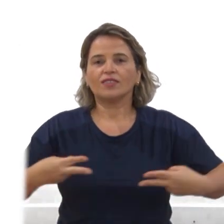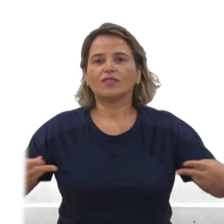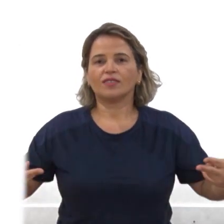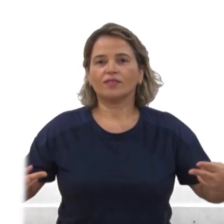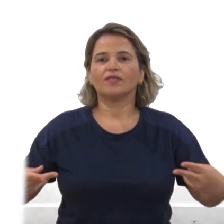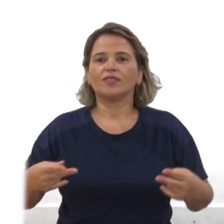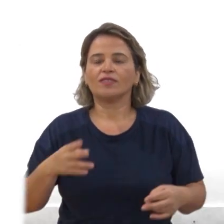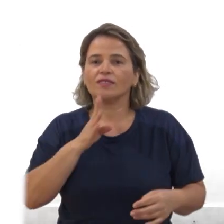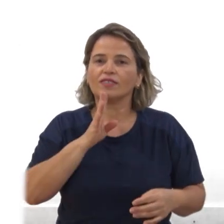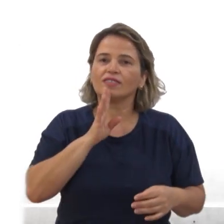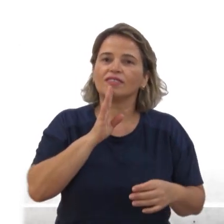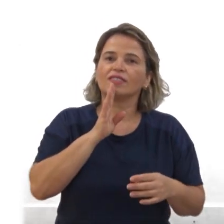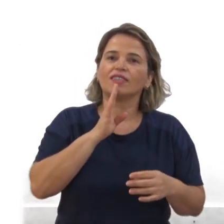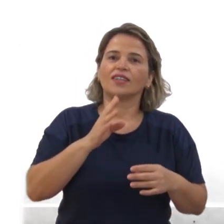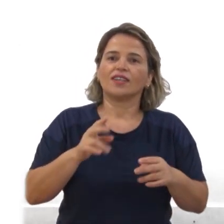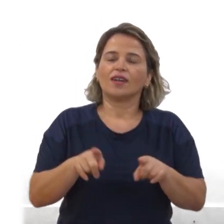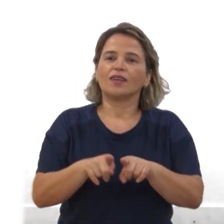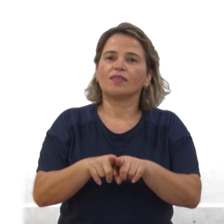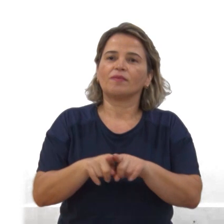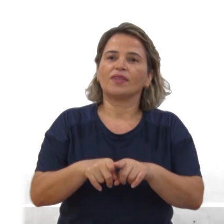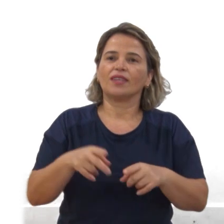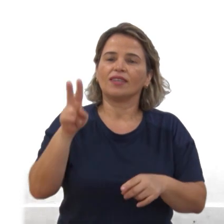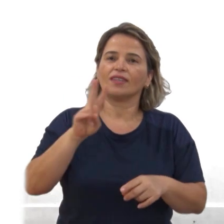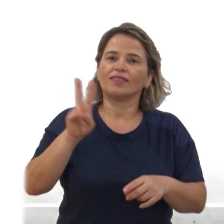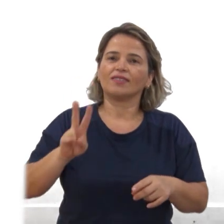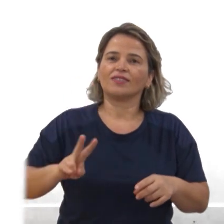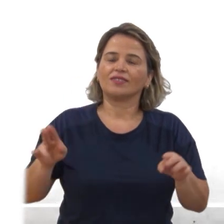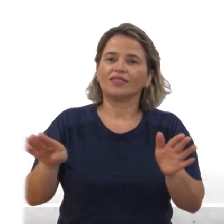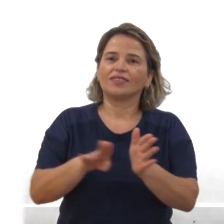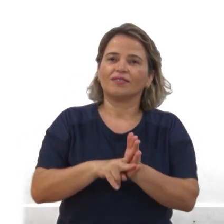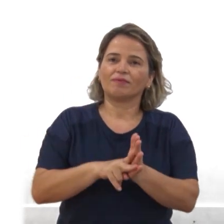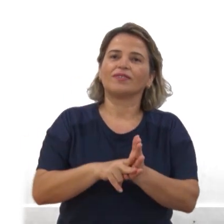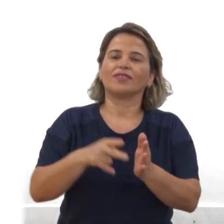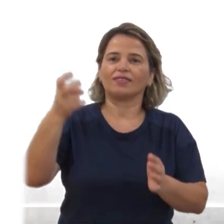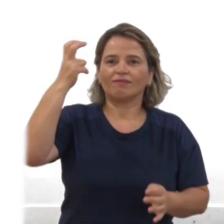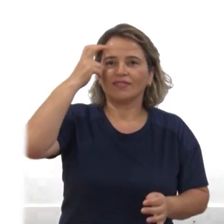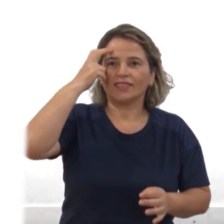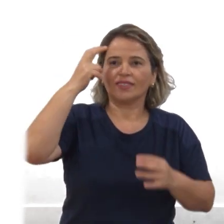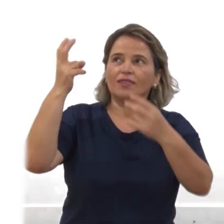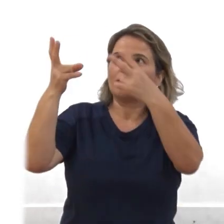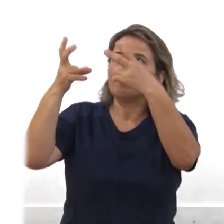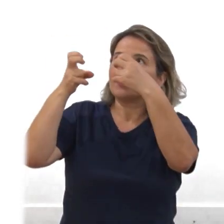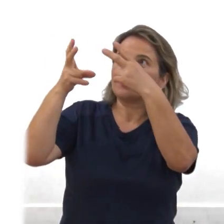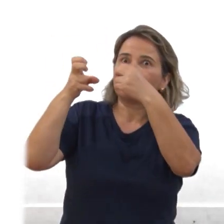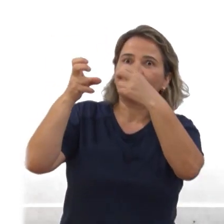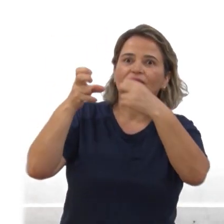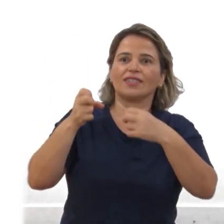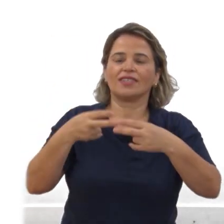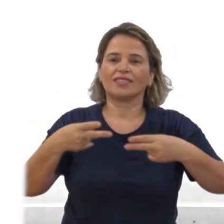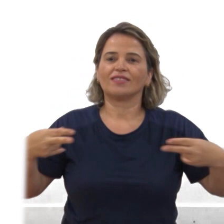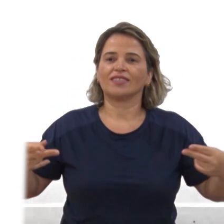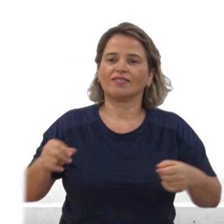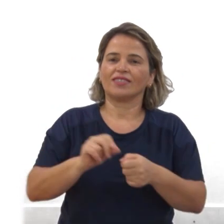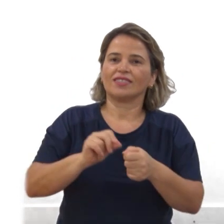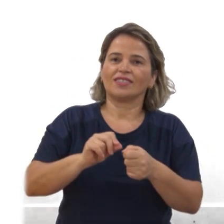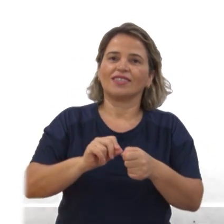da própria cultura, a percepção do efeito, consequência das próprias ações e desenvolvimento da empatia,